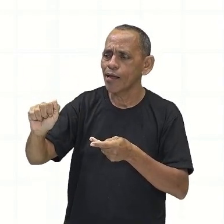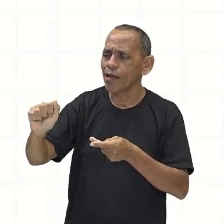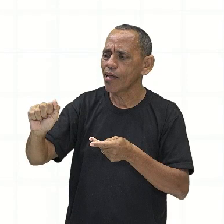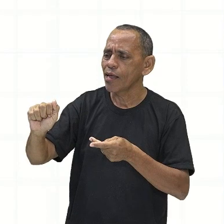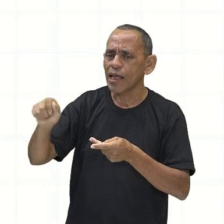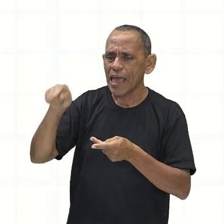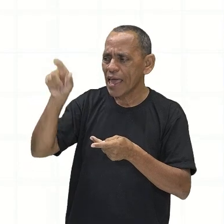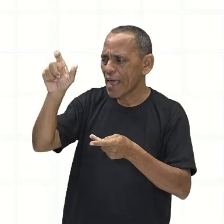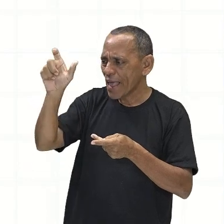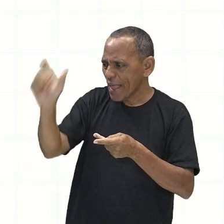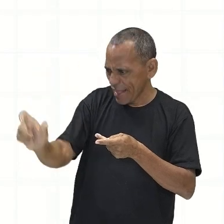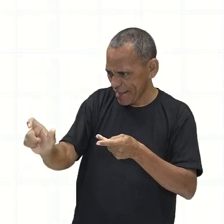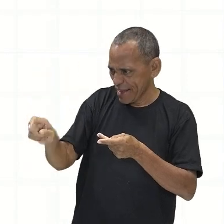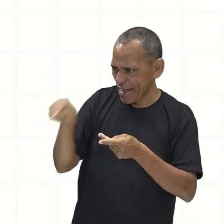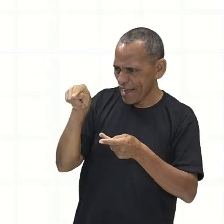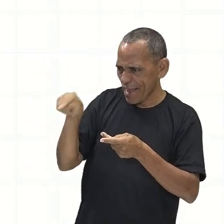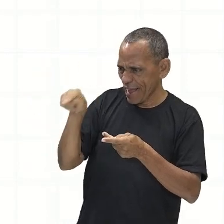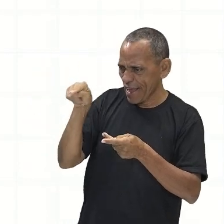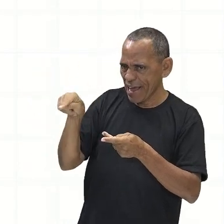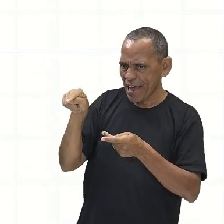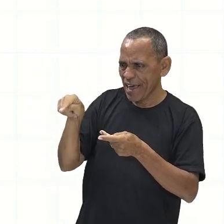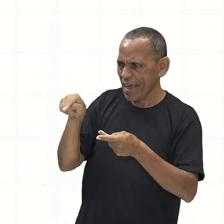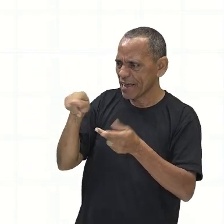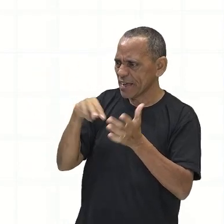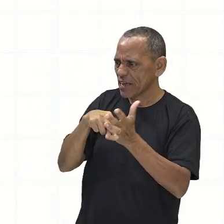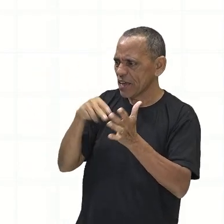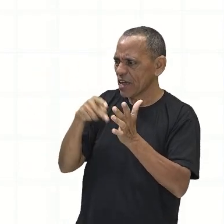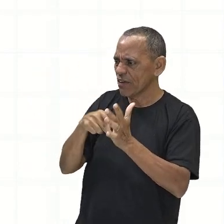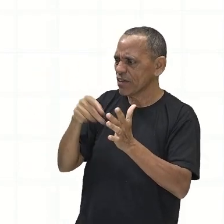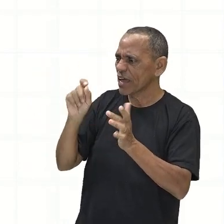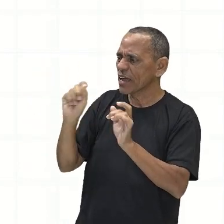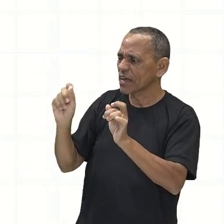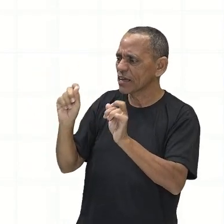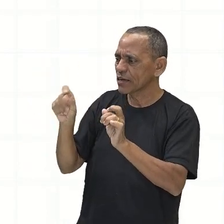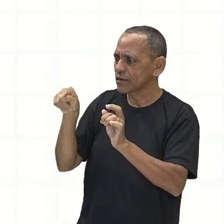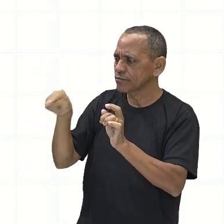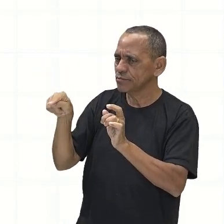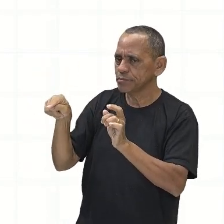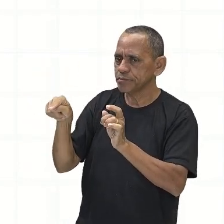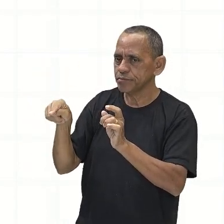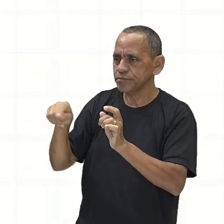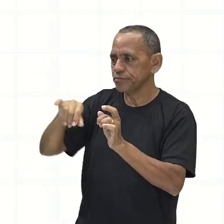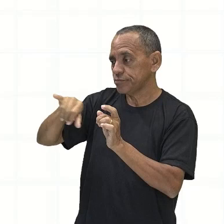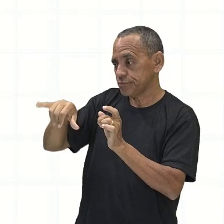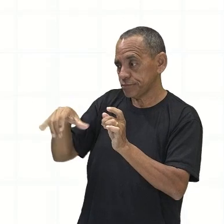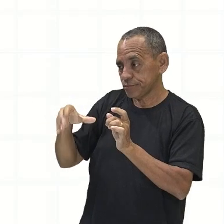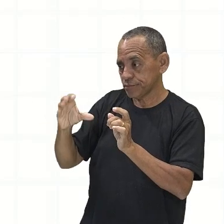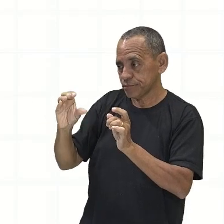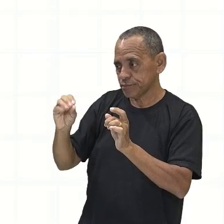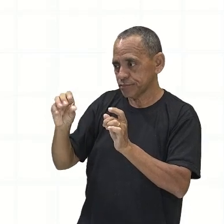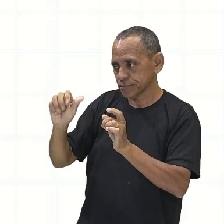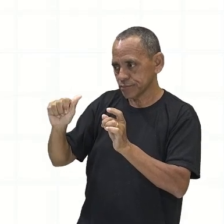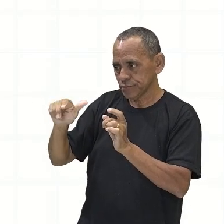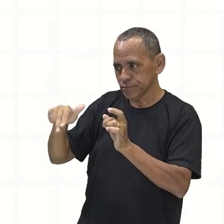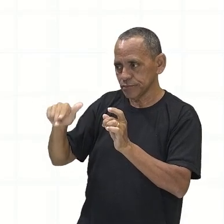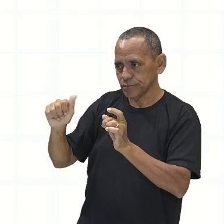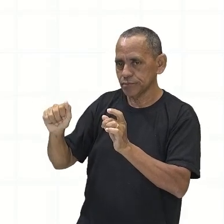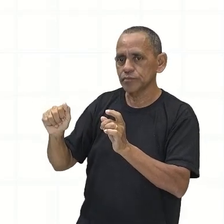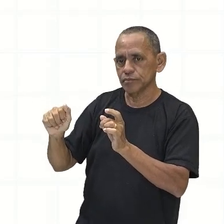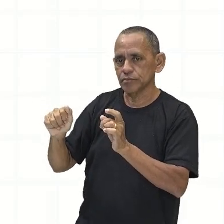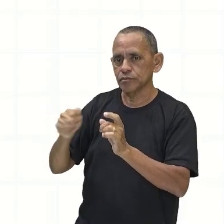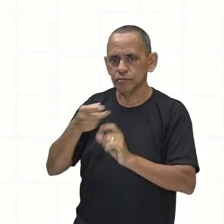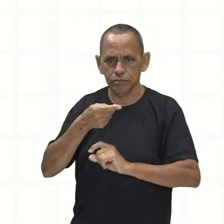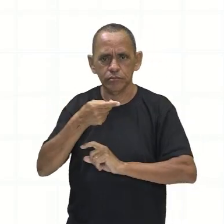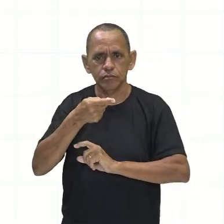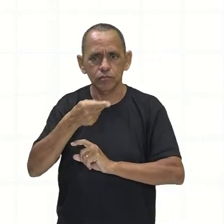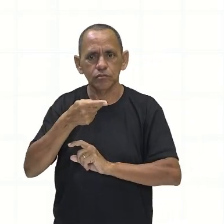este pronome não pode ser utilizado. Ele vai ser sempre sujeito da oração. Mas você falando no uso da linguagem